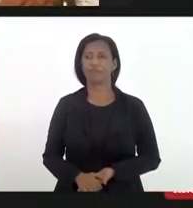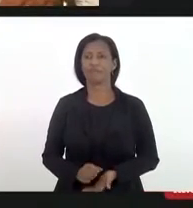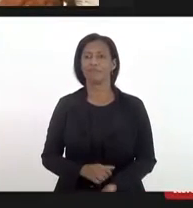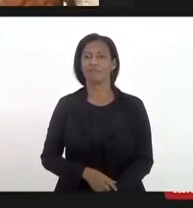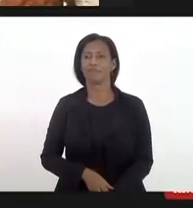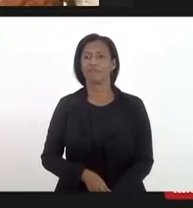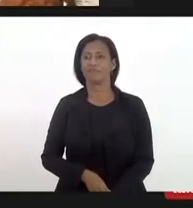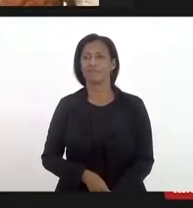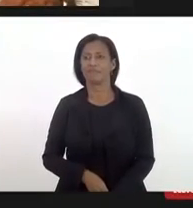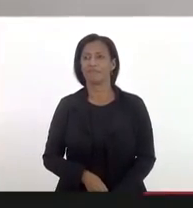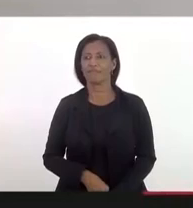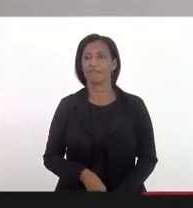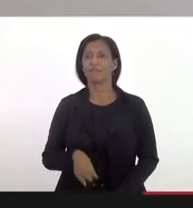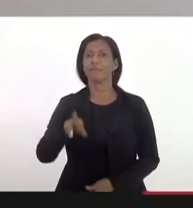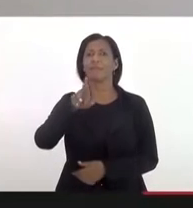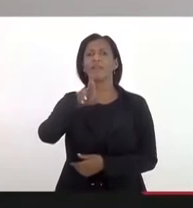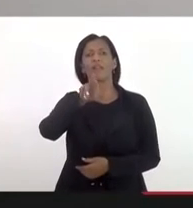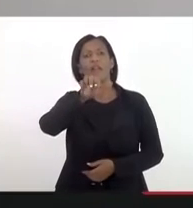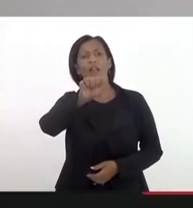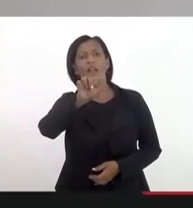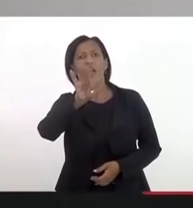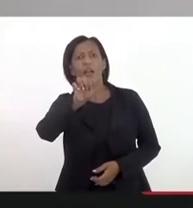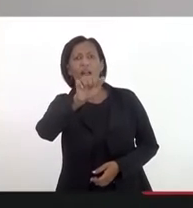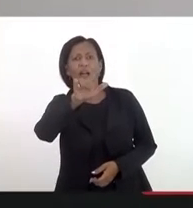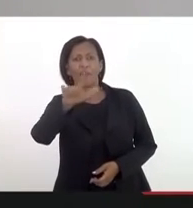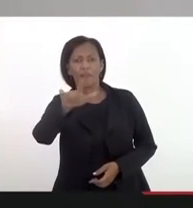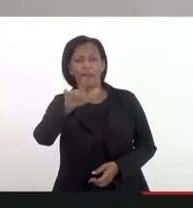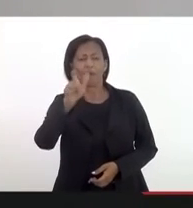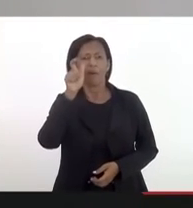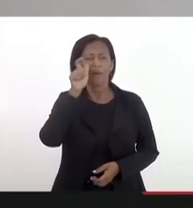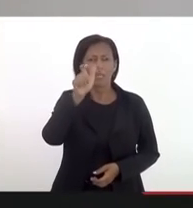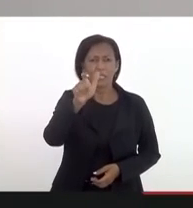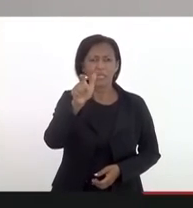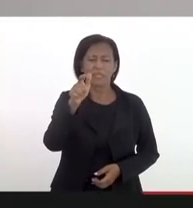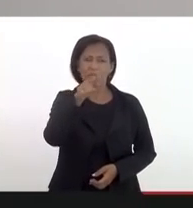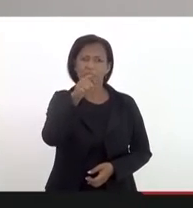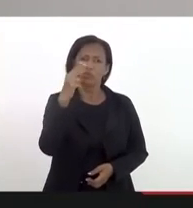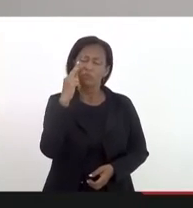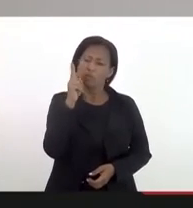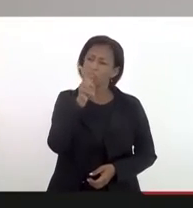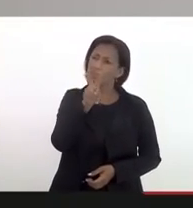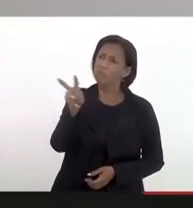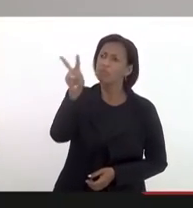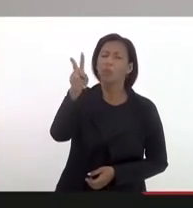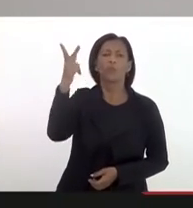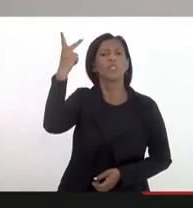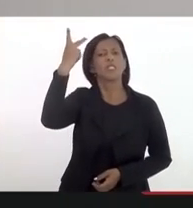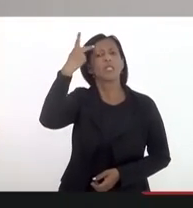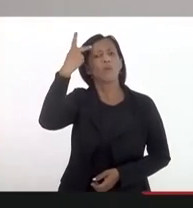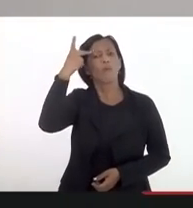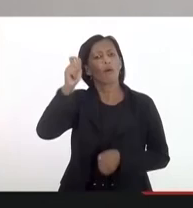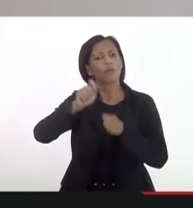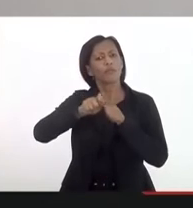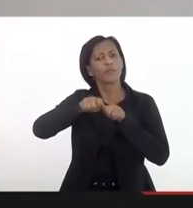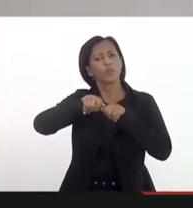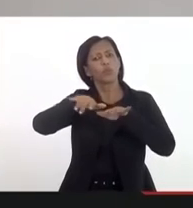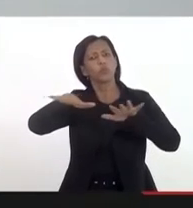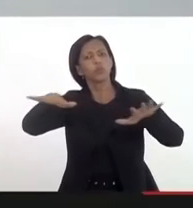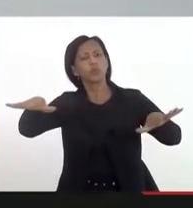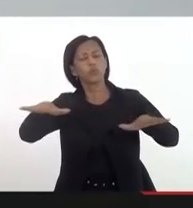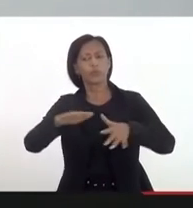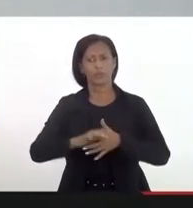Rafael, mas é importante observar o que São Paulo está fazendo no ramo de distribuição, que é regulado,